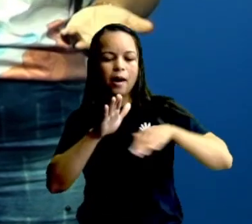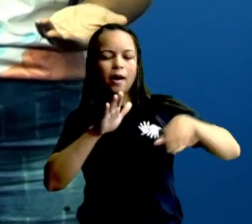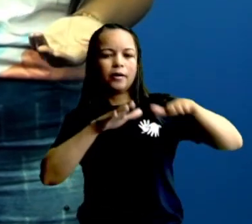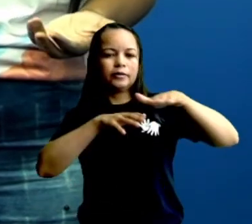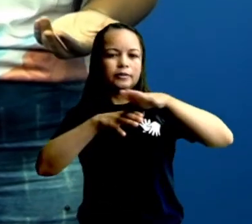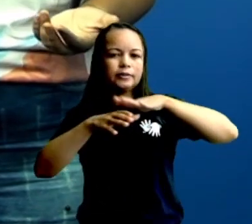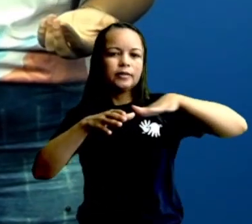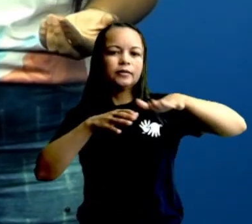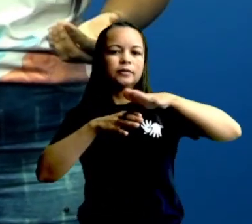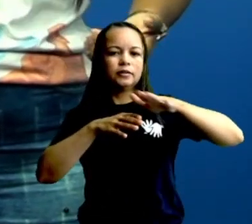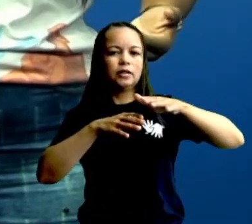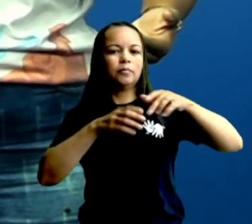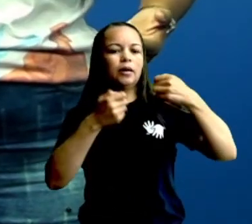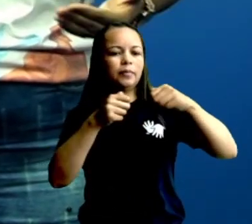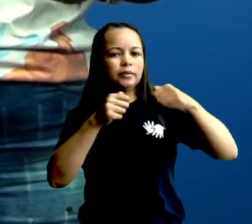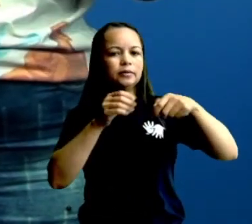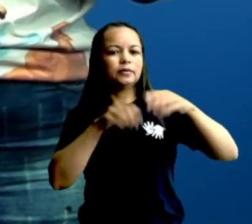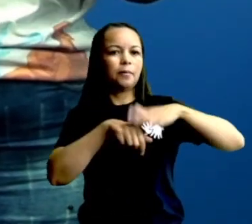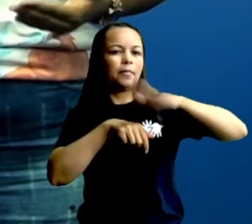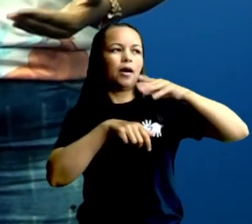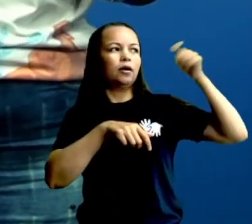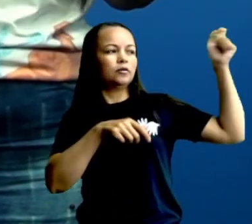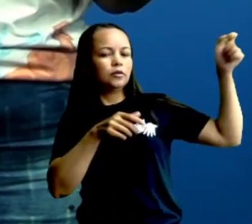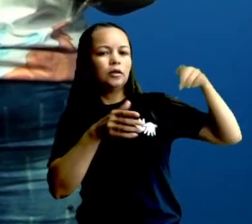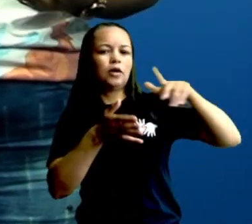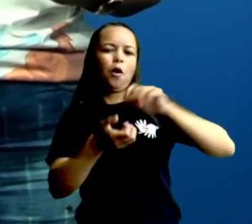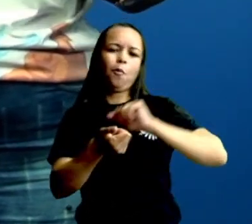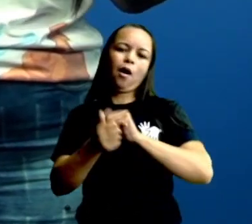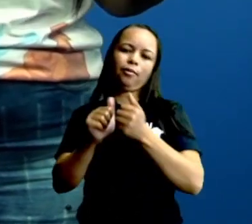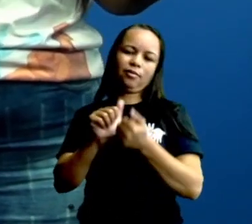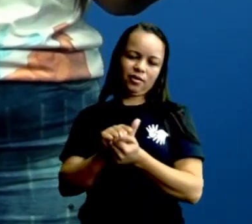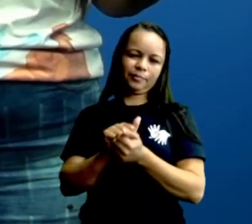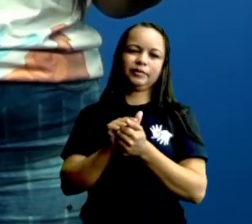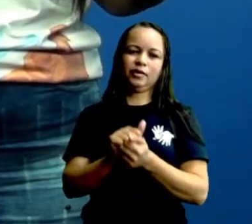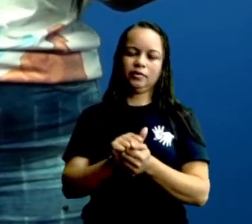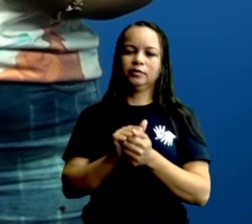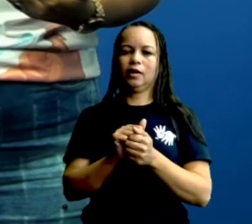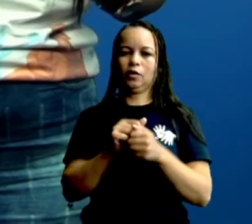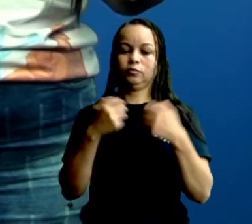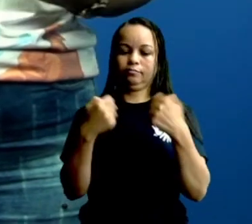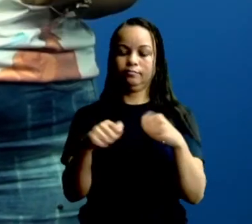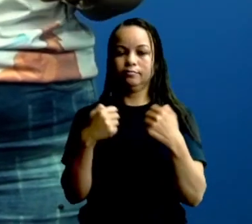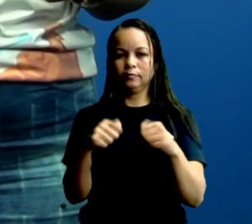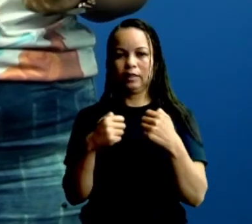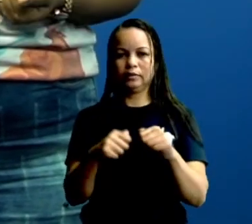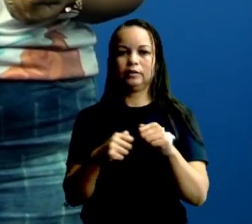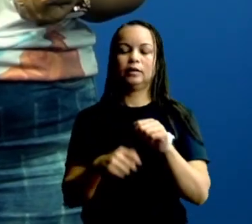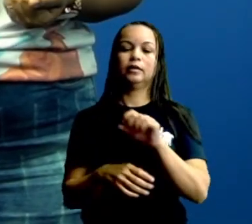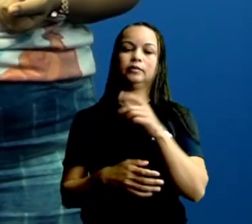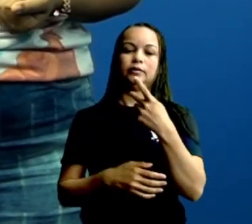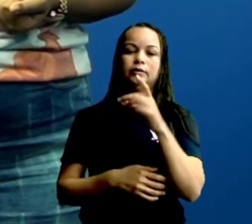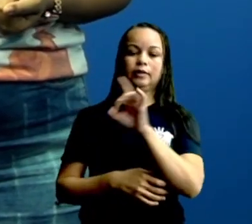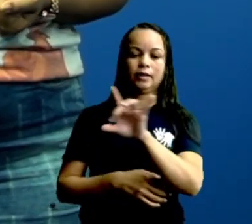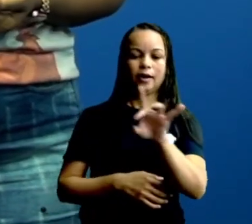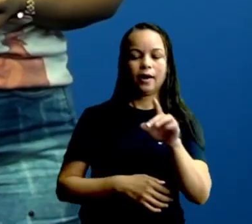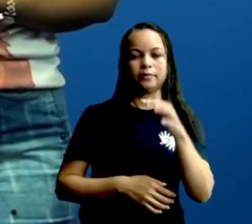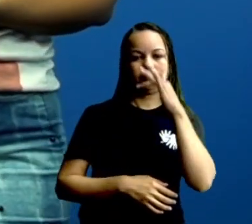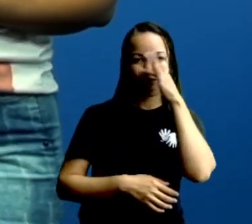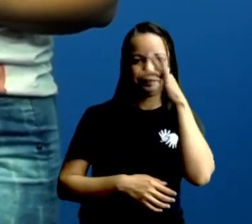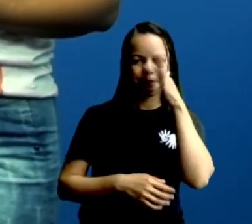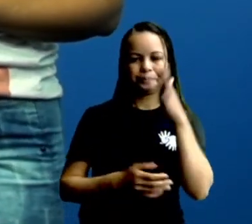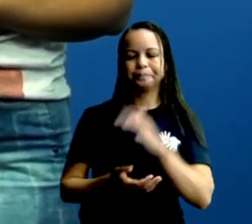da luz do sol, tá? Porque é justamente uma adaptação ali da necessidade da planta,